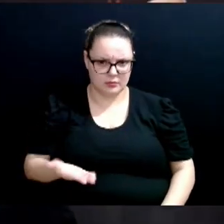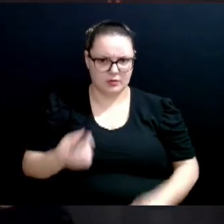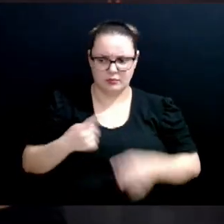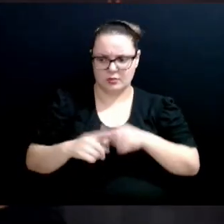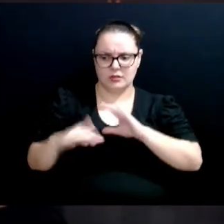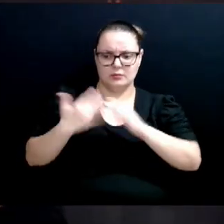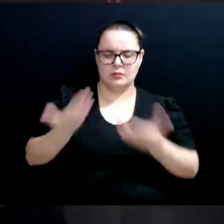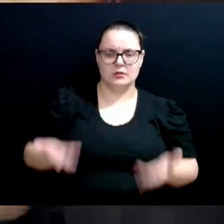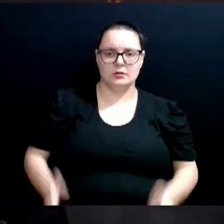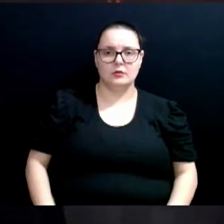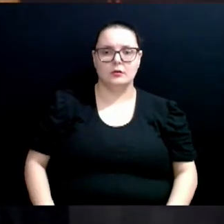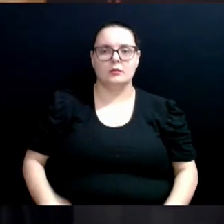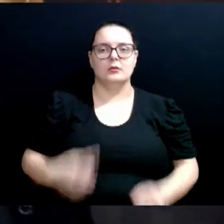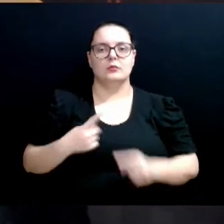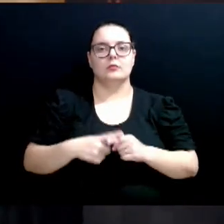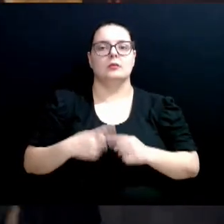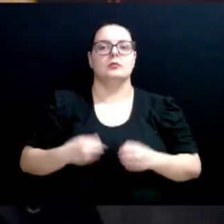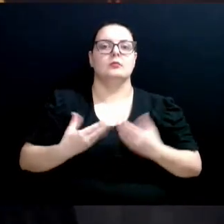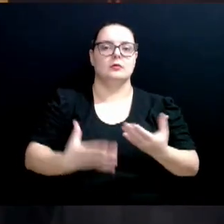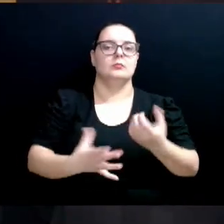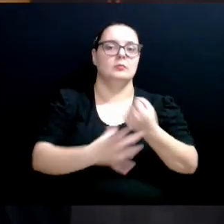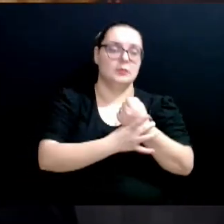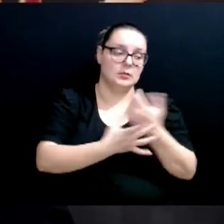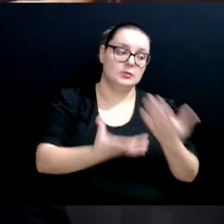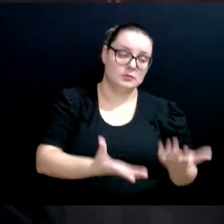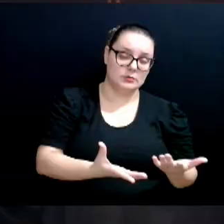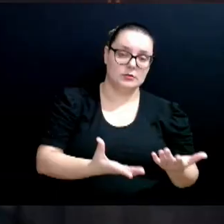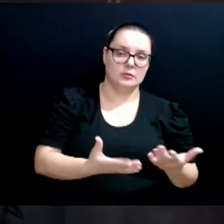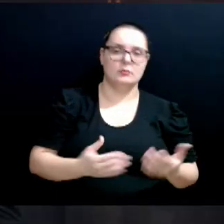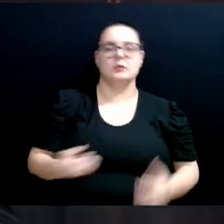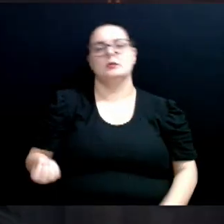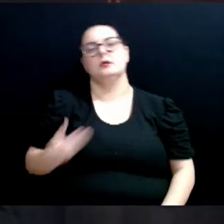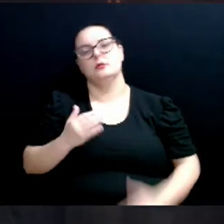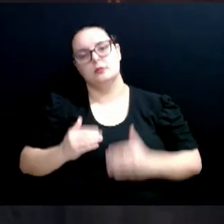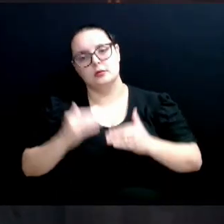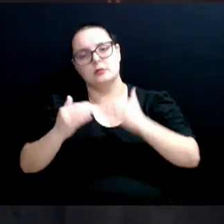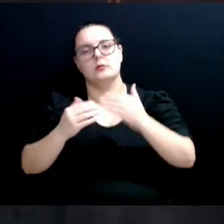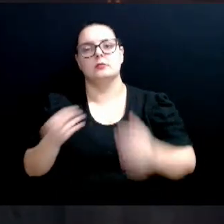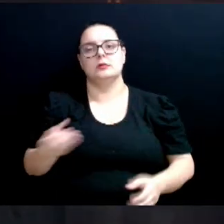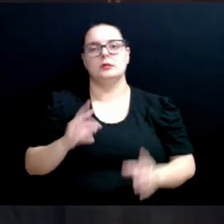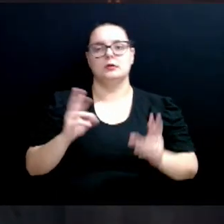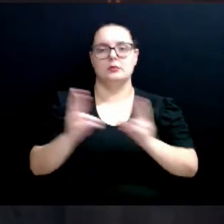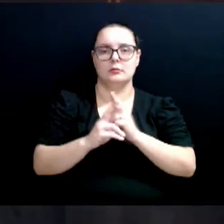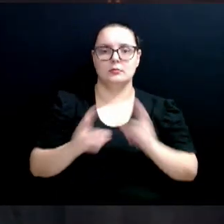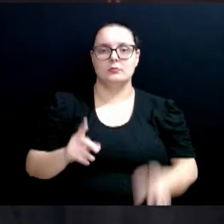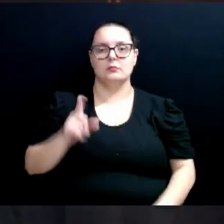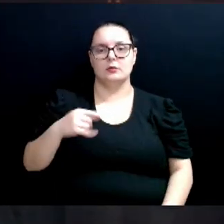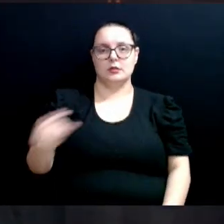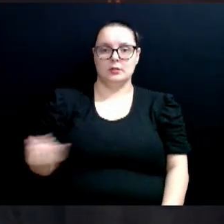vai passando segurança para o outro lado, para essa nova construção, para essa nova relação. Mas é muito importante